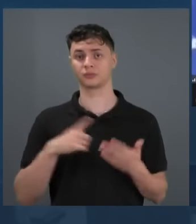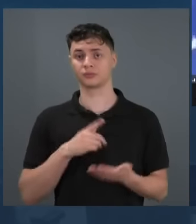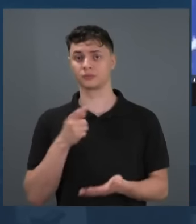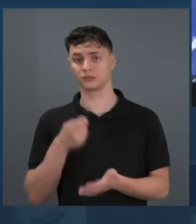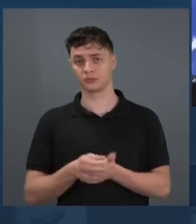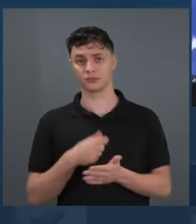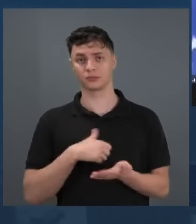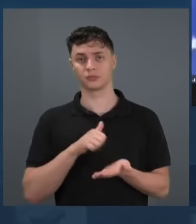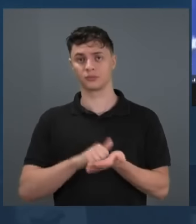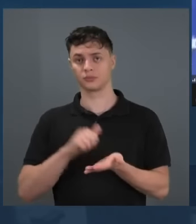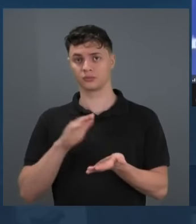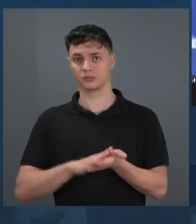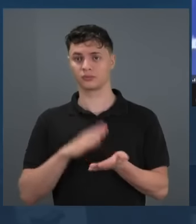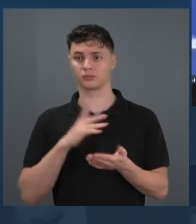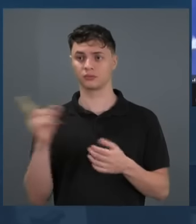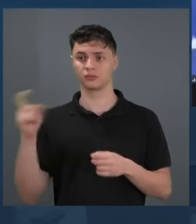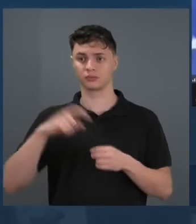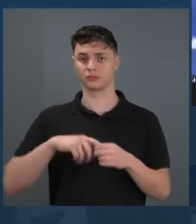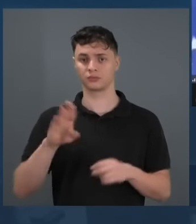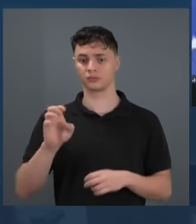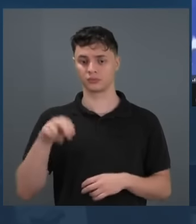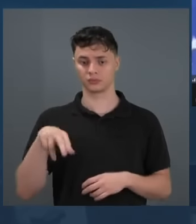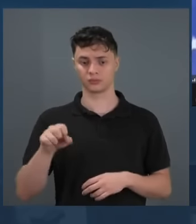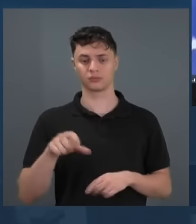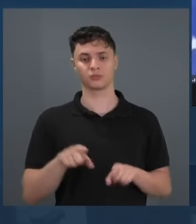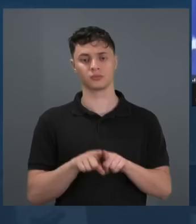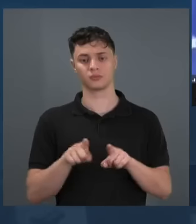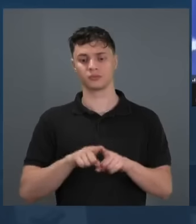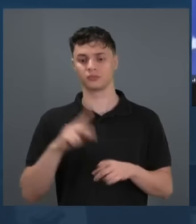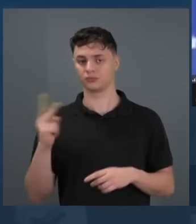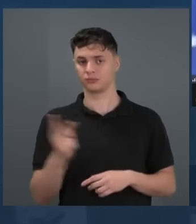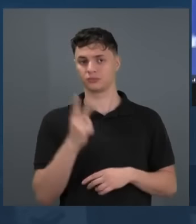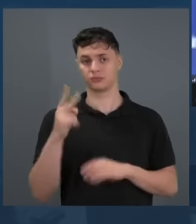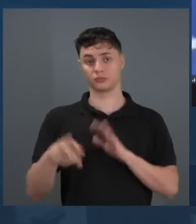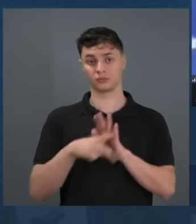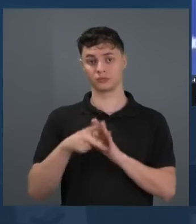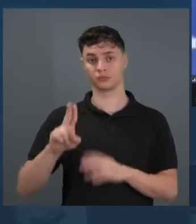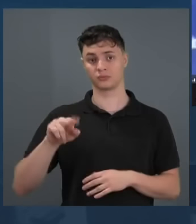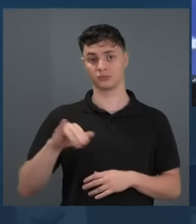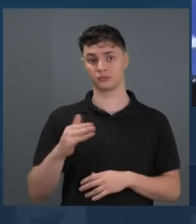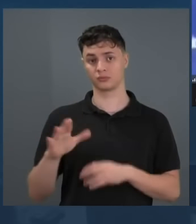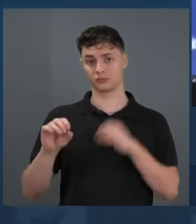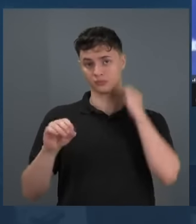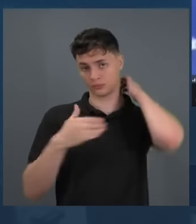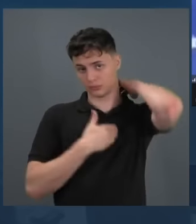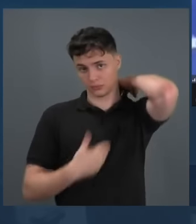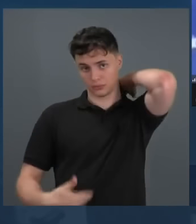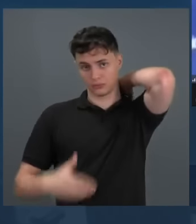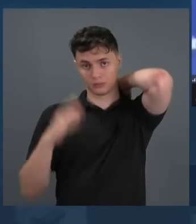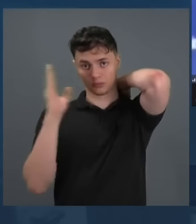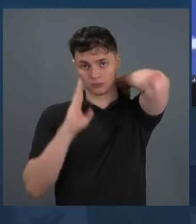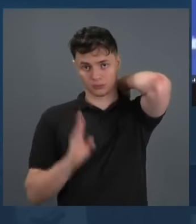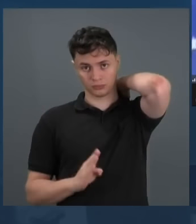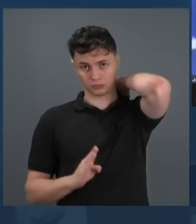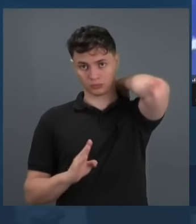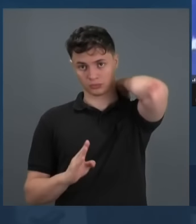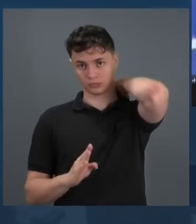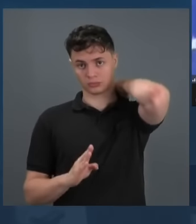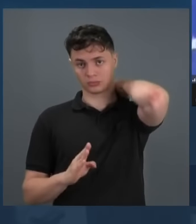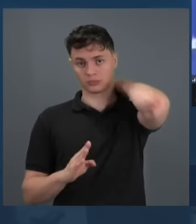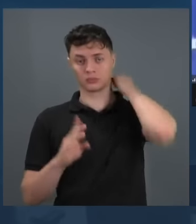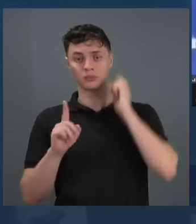de multas e devolução de bens e valores à União, ao governo brasileiro.